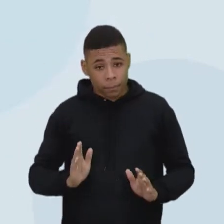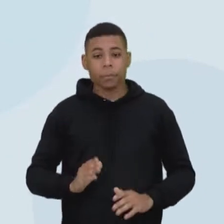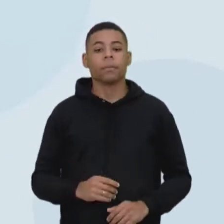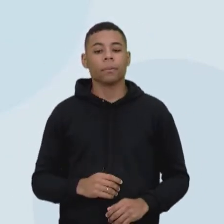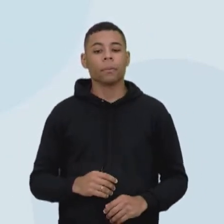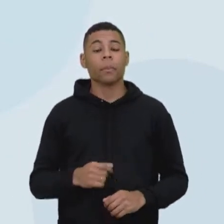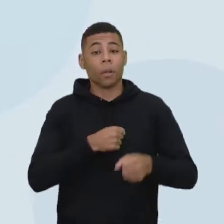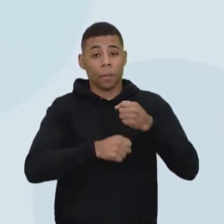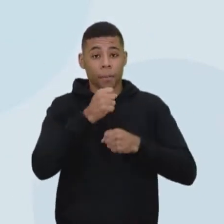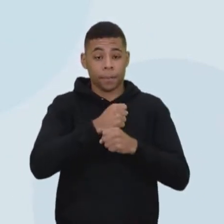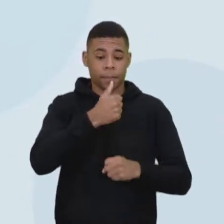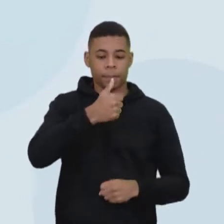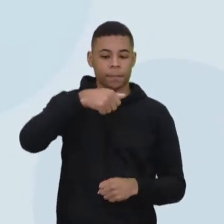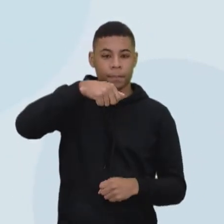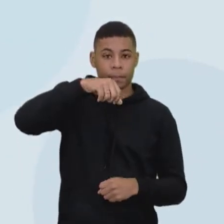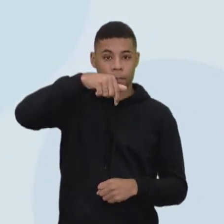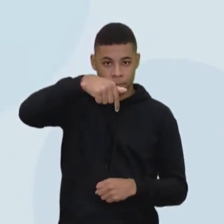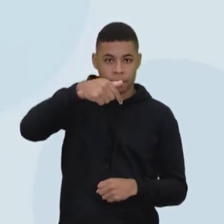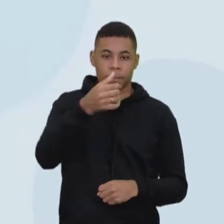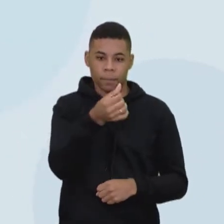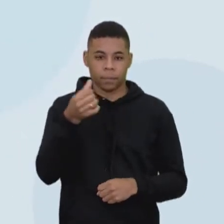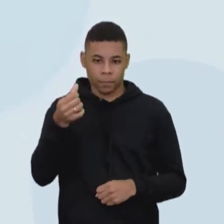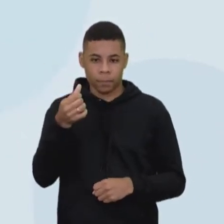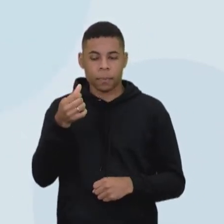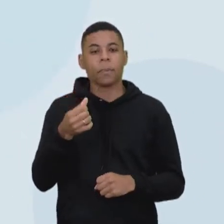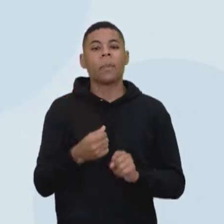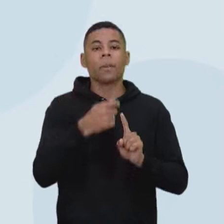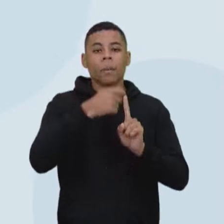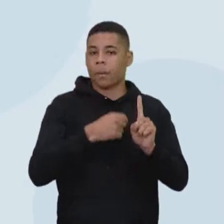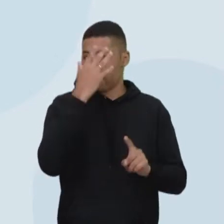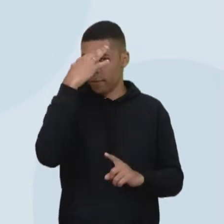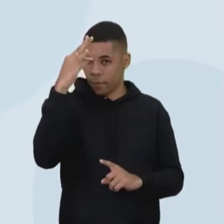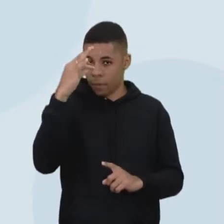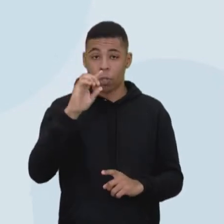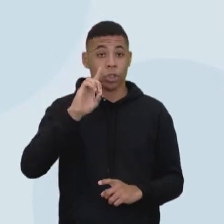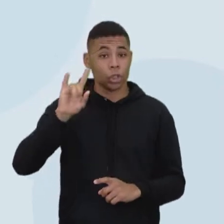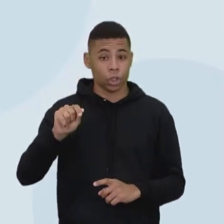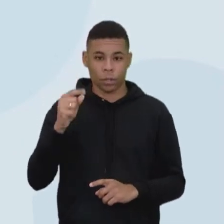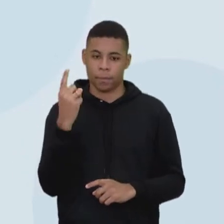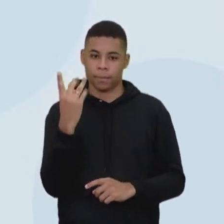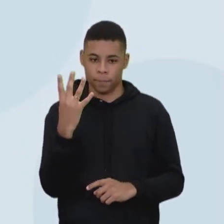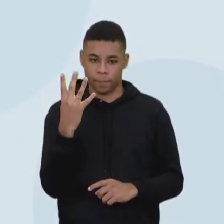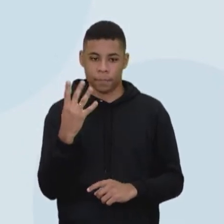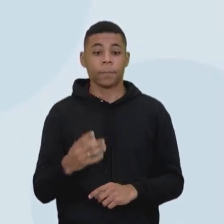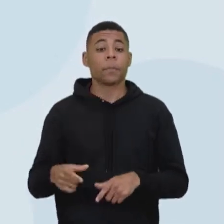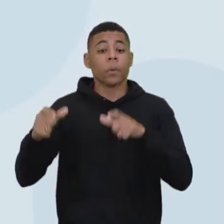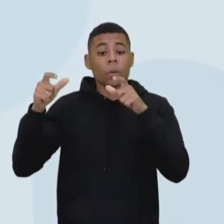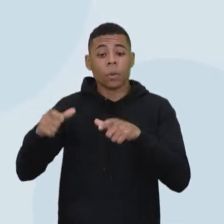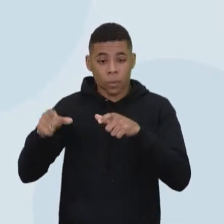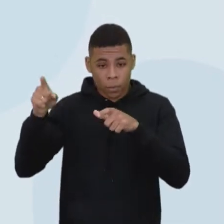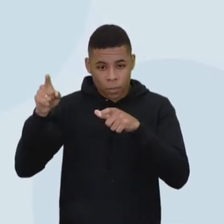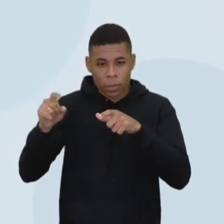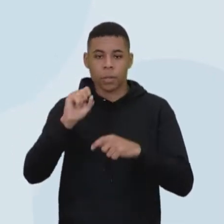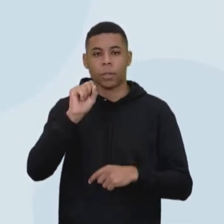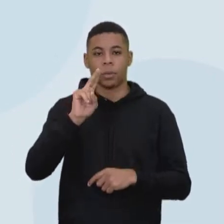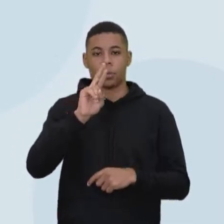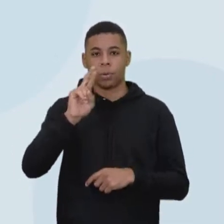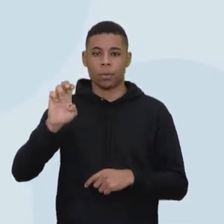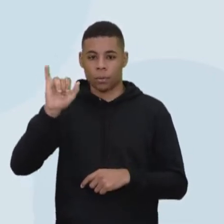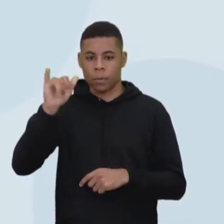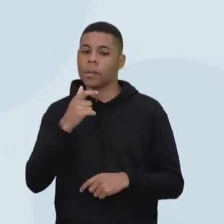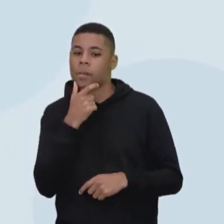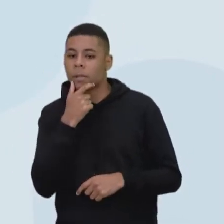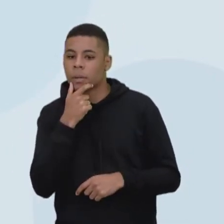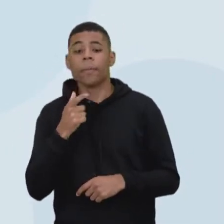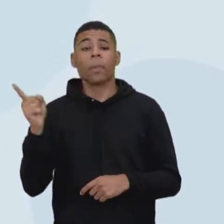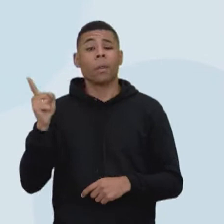de fevereiro de 1766, no condado de Surrey, na Inglaterra, e ele morreu no dia 23 de dezembro